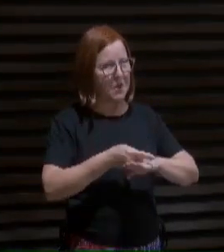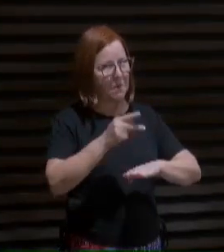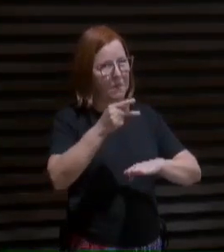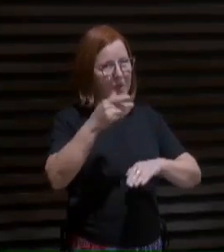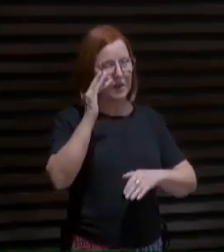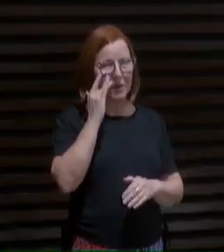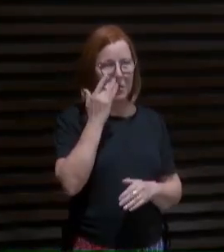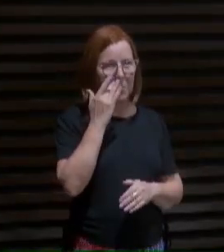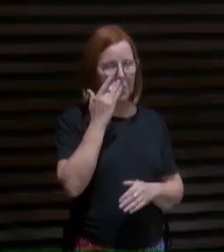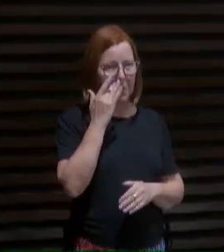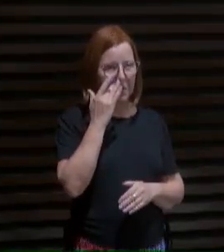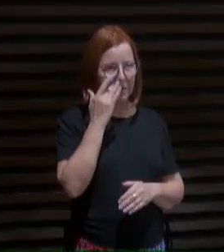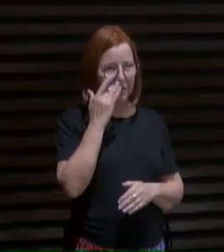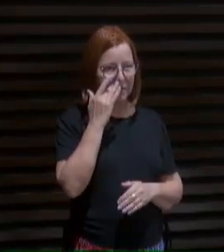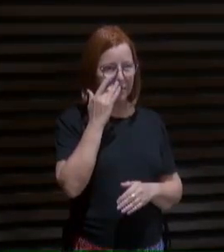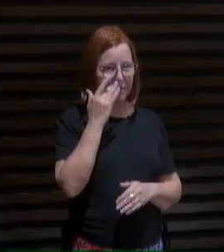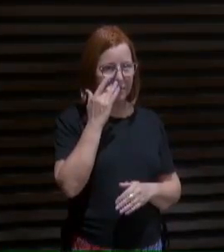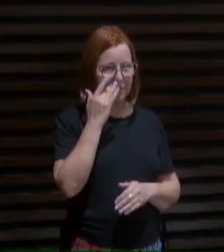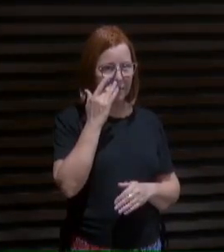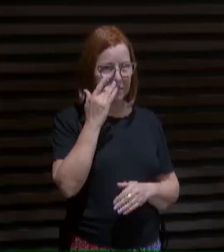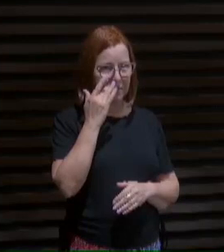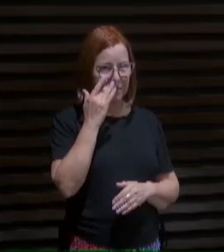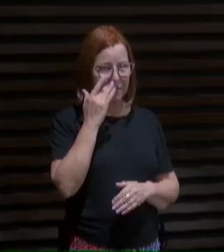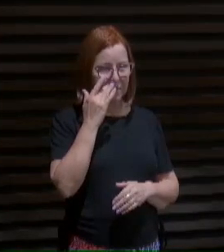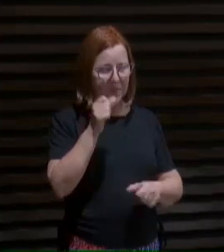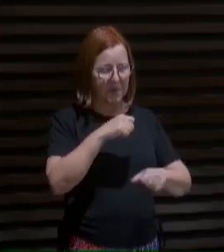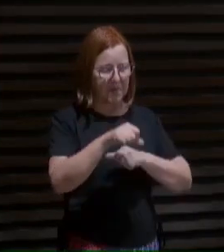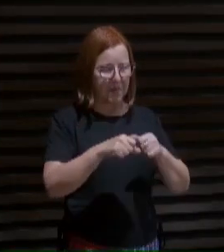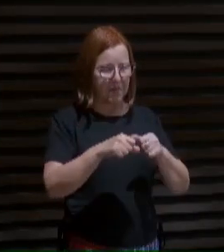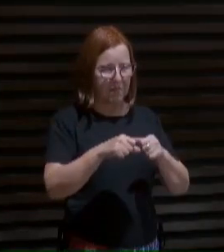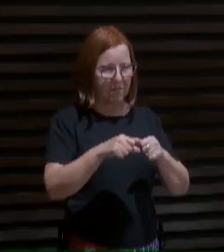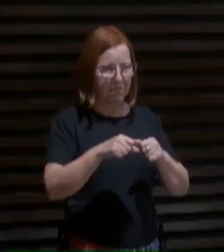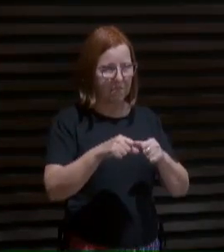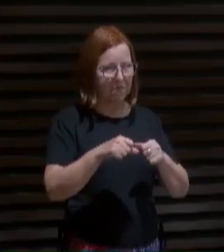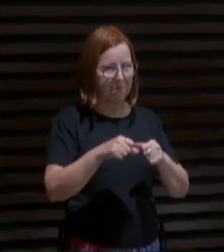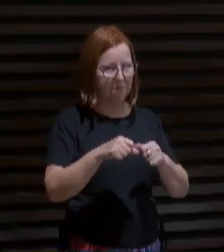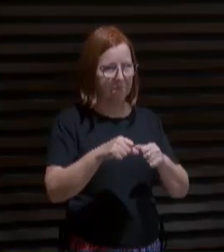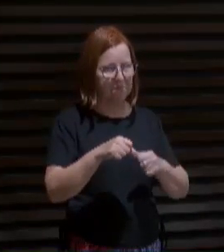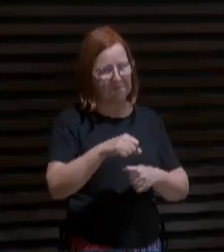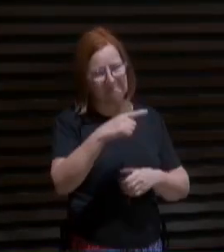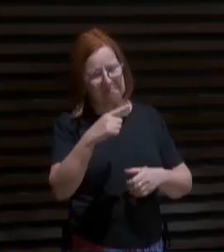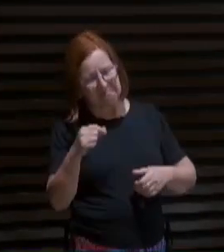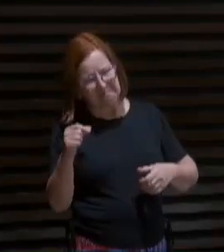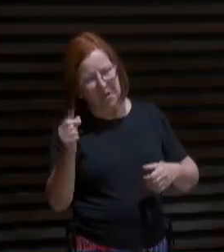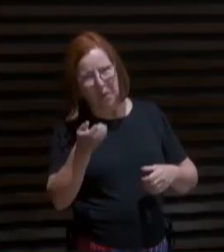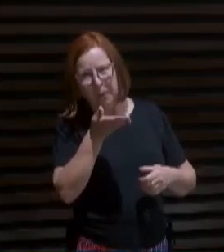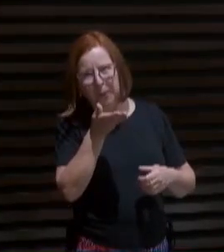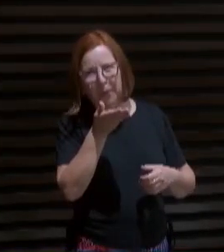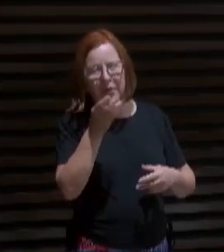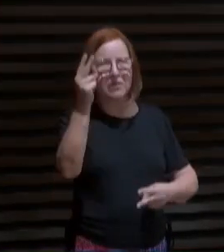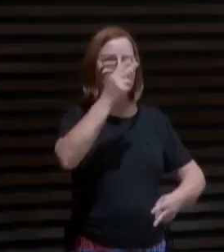ouro, os quais se fizeram como palha nas eiras do estio, e o vento os